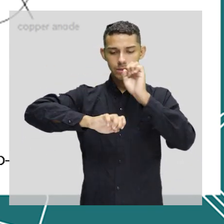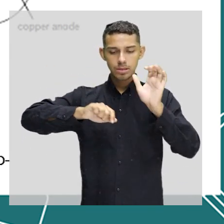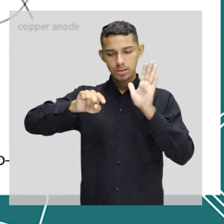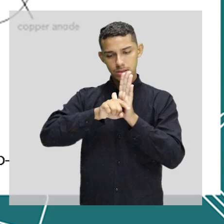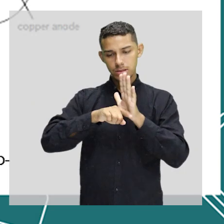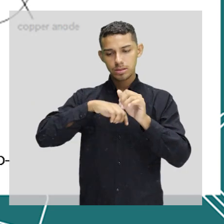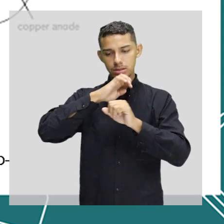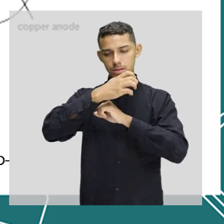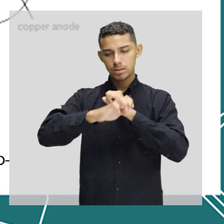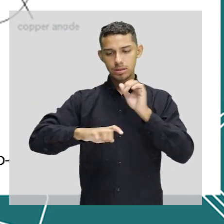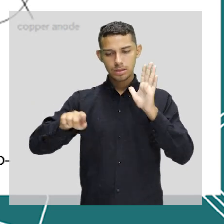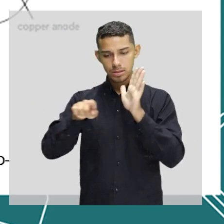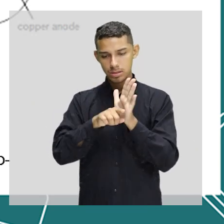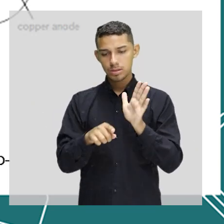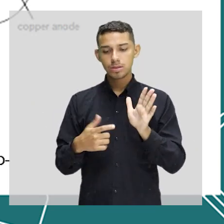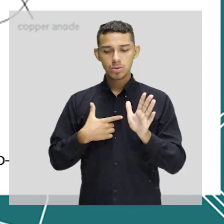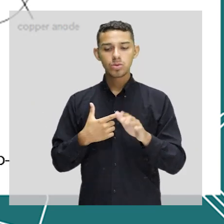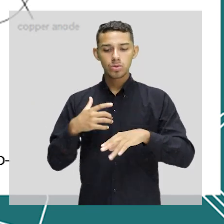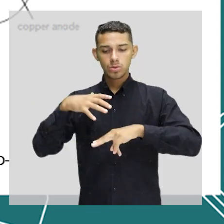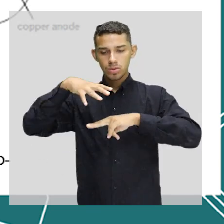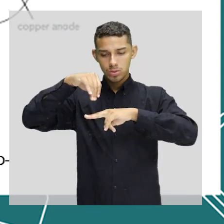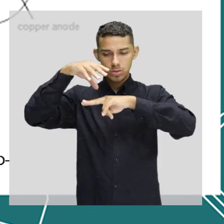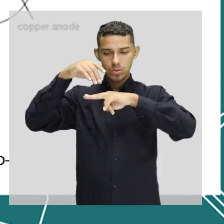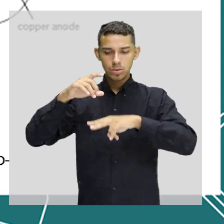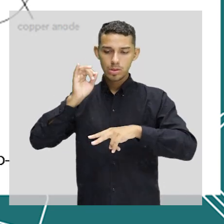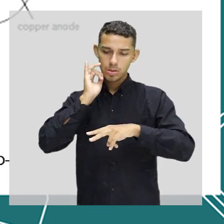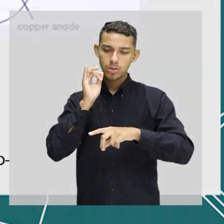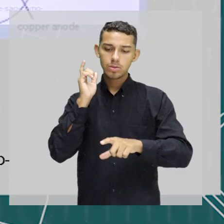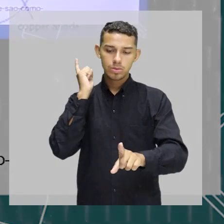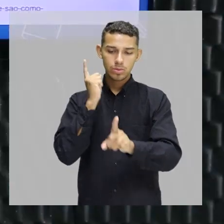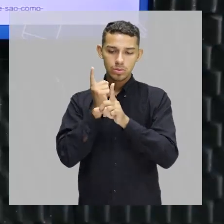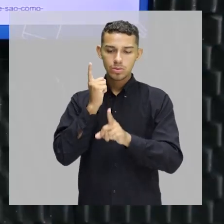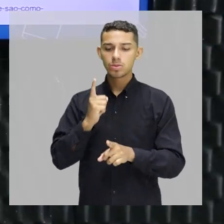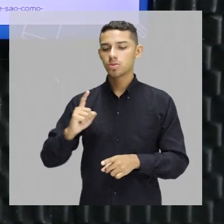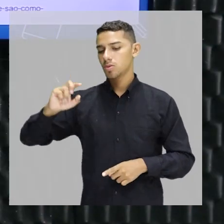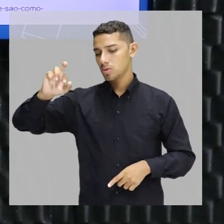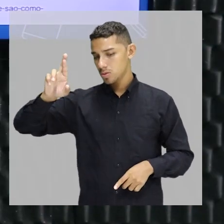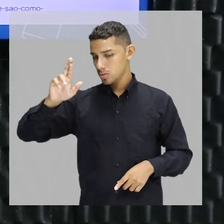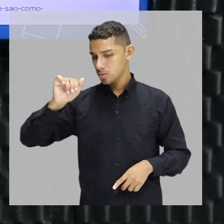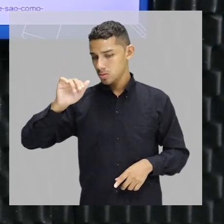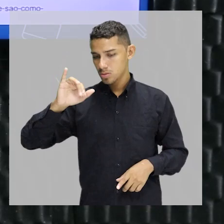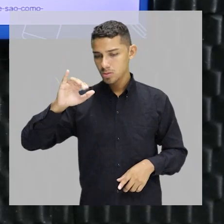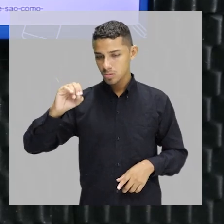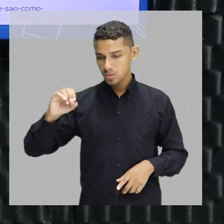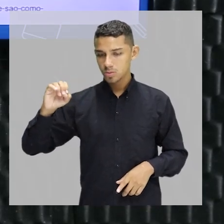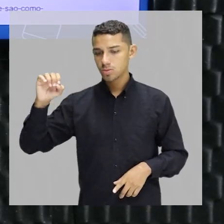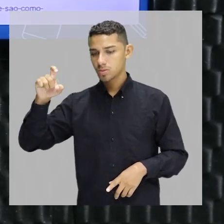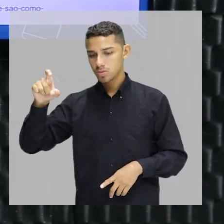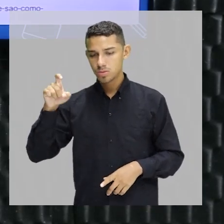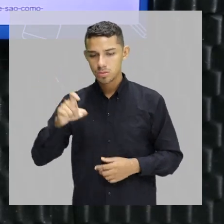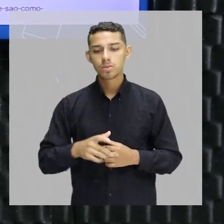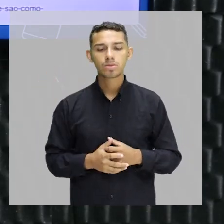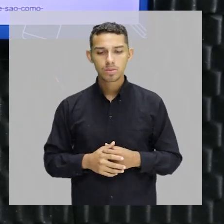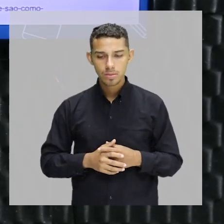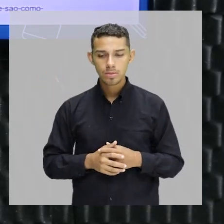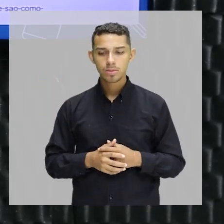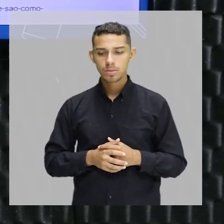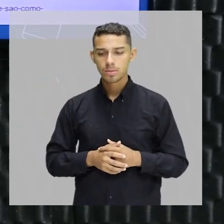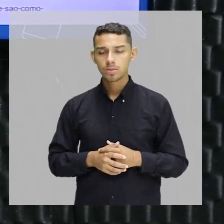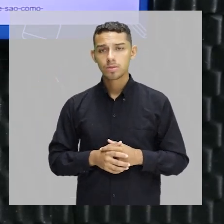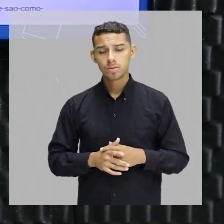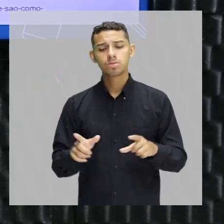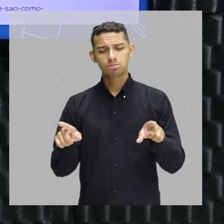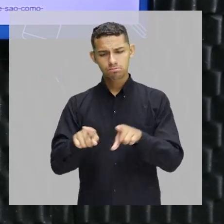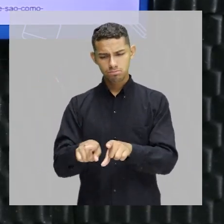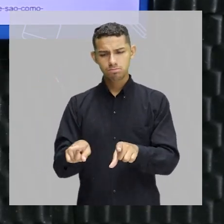em um anteparo e o resultado desse choque vai ser o raio-x, certo? Esse raio catódico nós chamamos de raio-x, certo? Então também